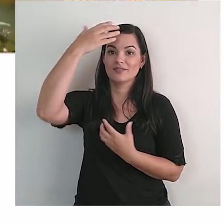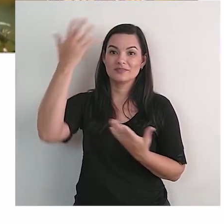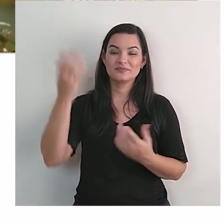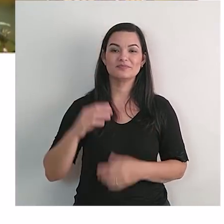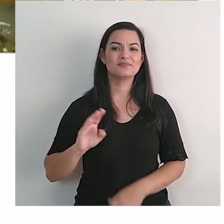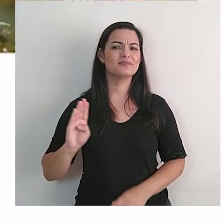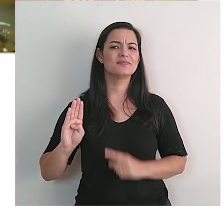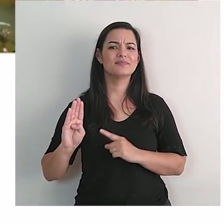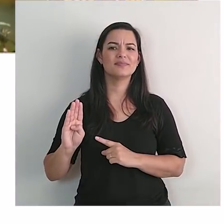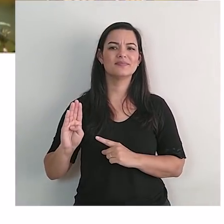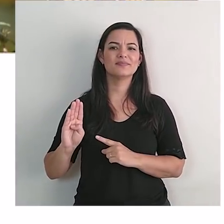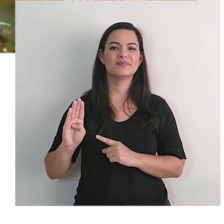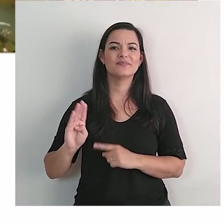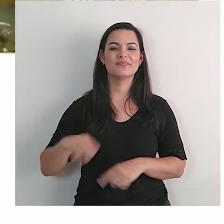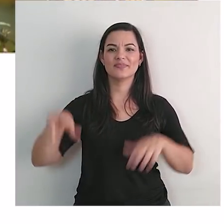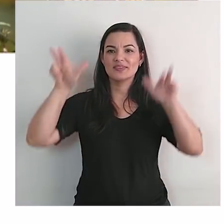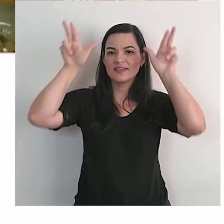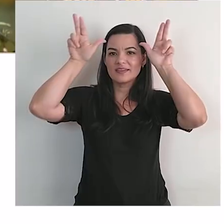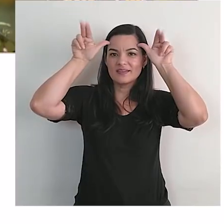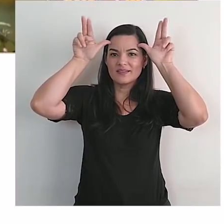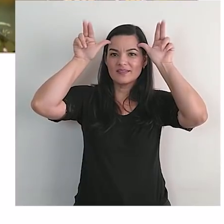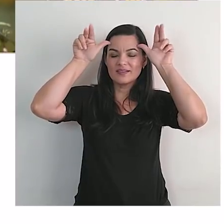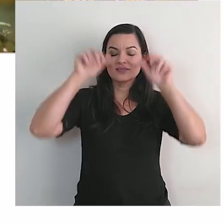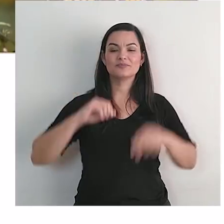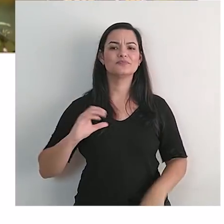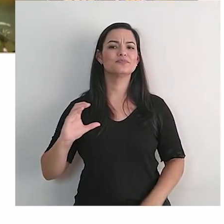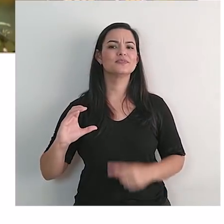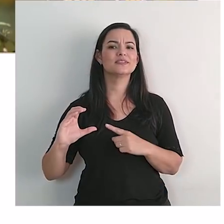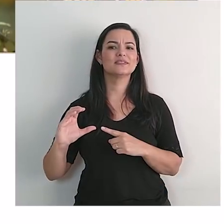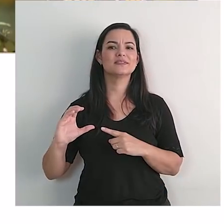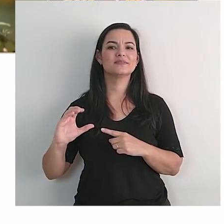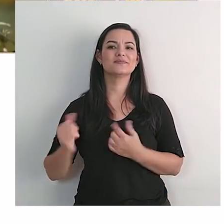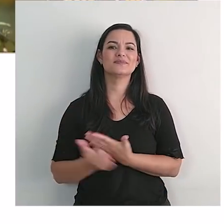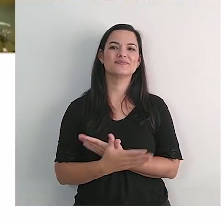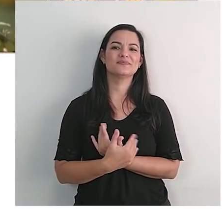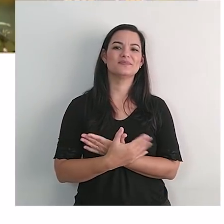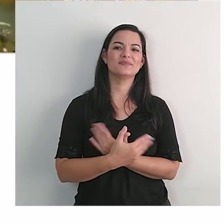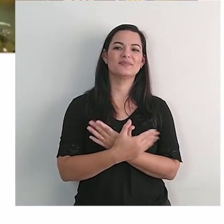girafa. Alternativa B, cavalo. Alternativa C,